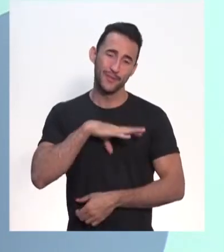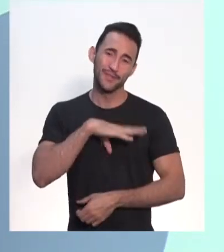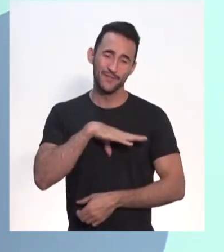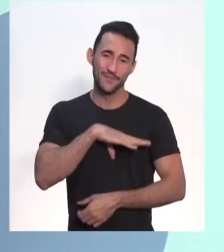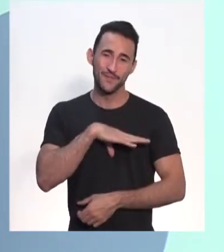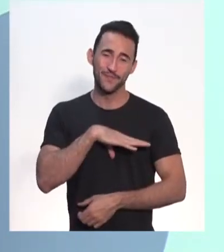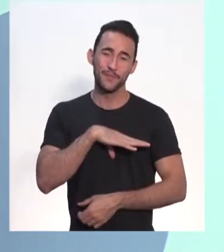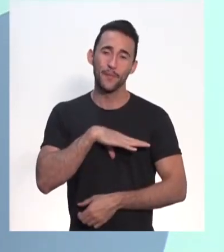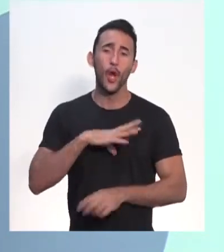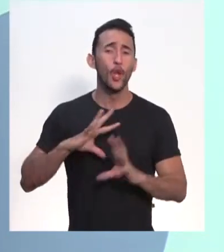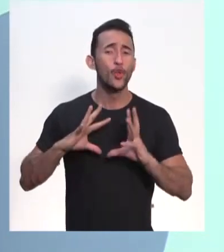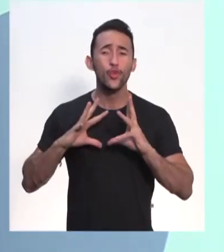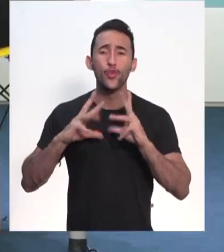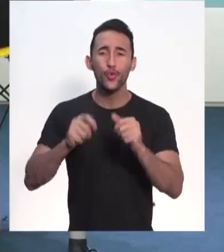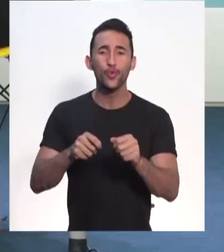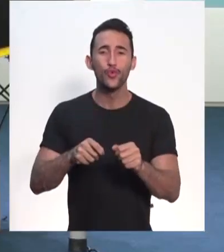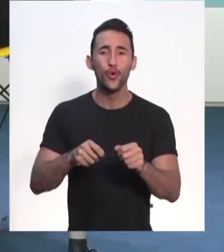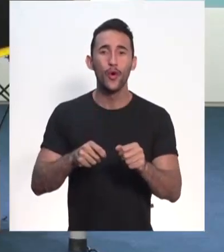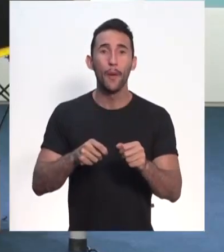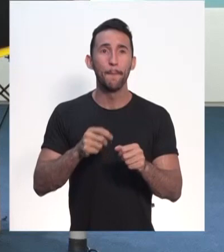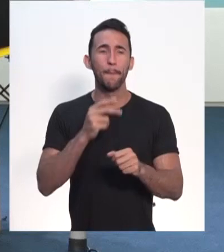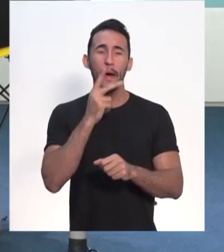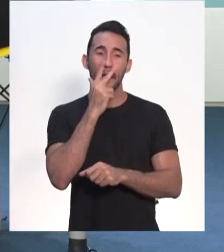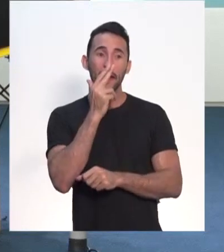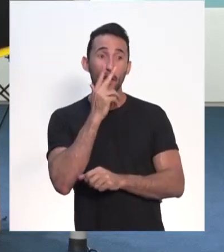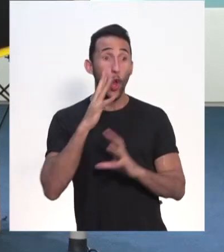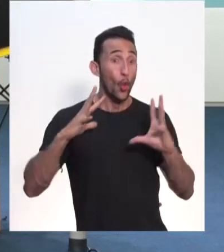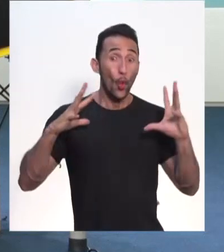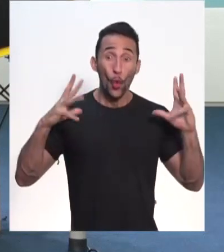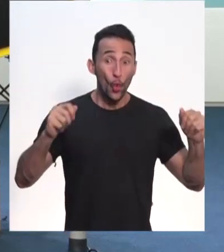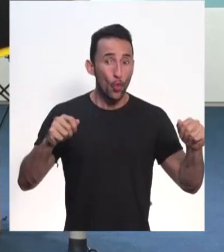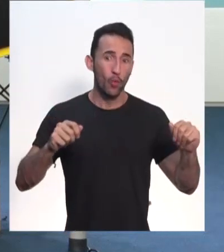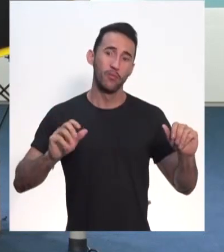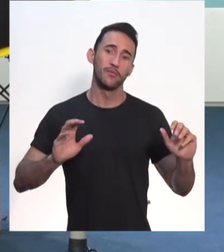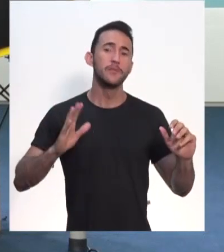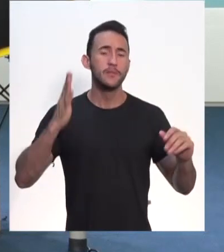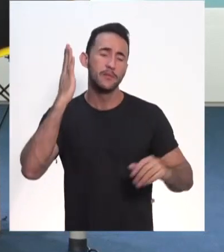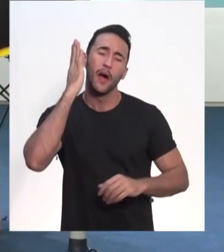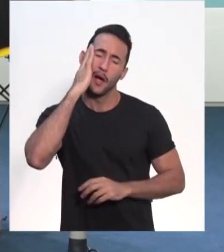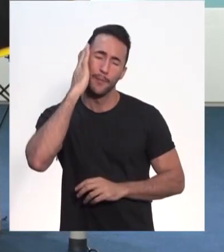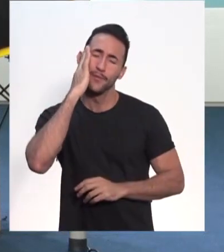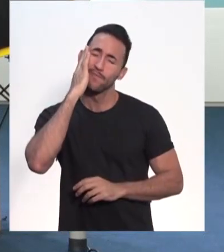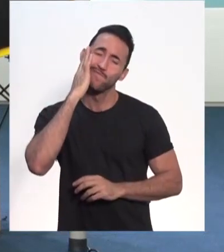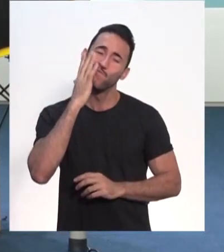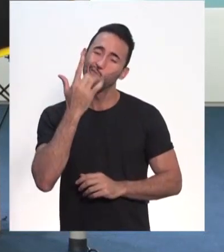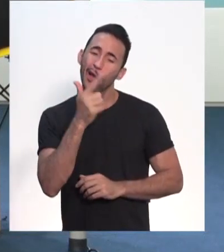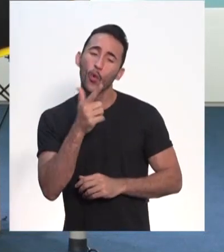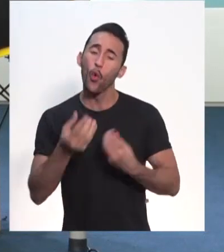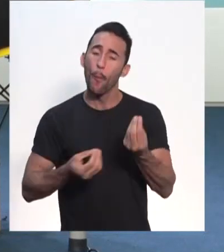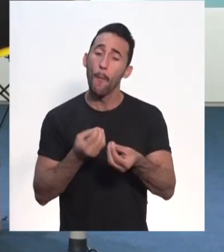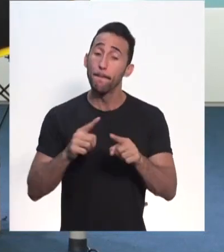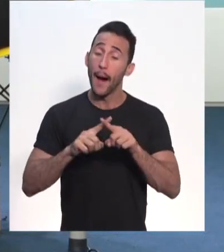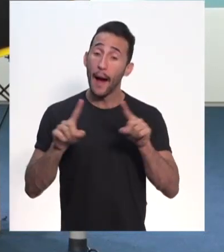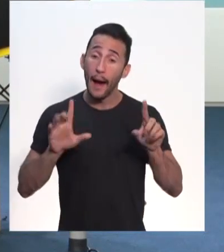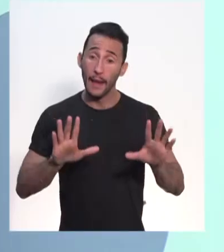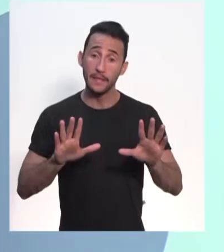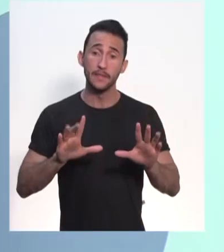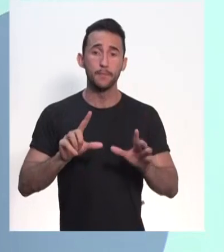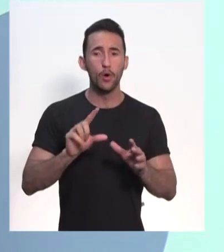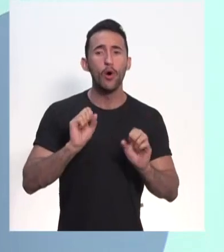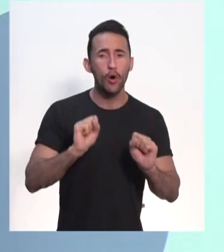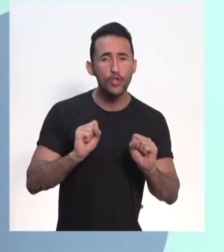adquirir para dar continuidade do estudo. Então, conhecimentos básicos ali de... A gente pode trabalhar agora,